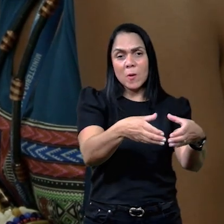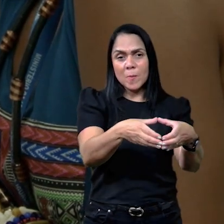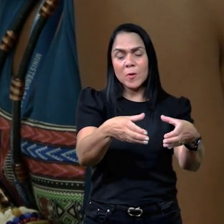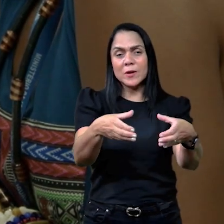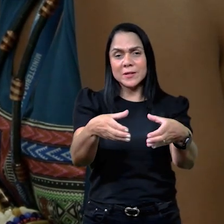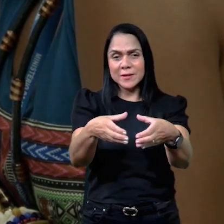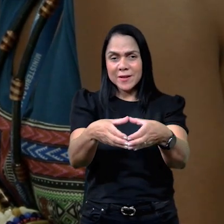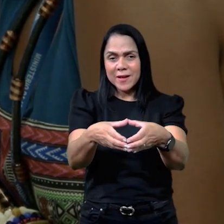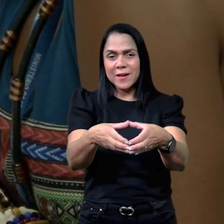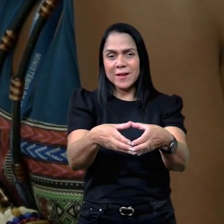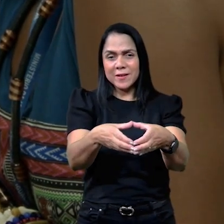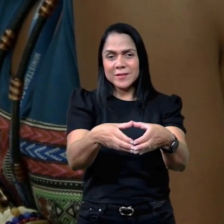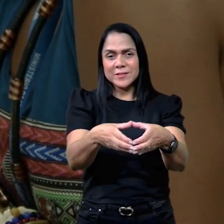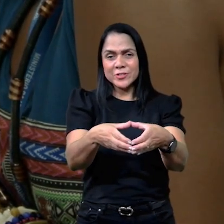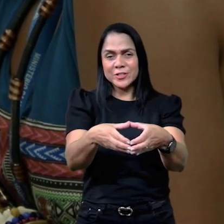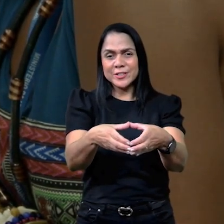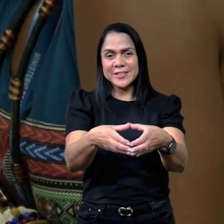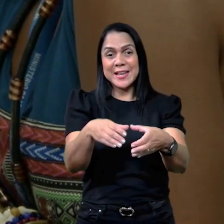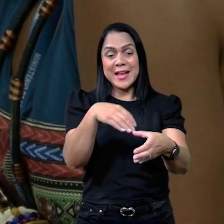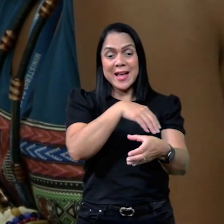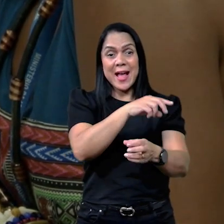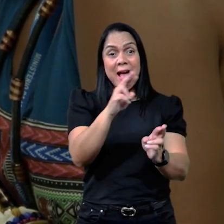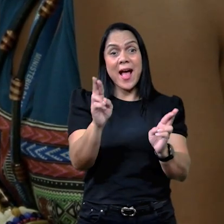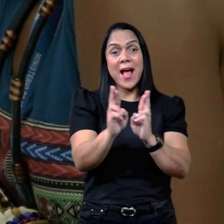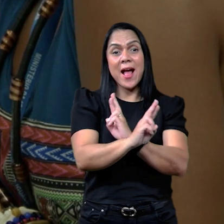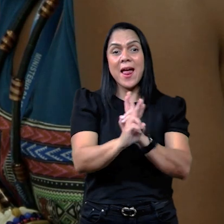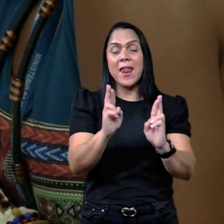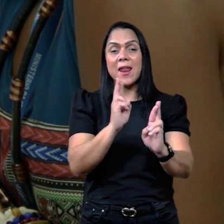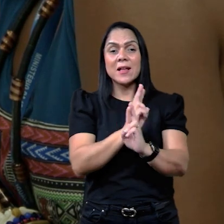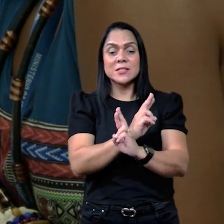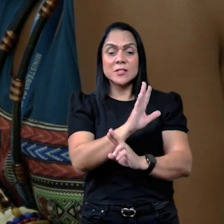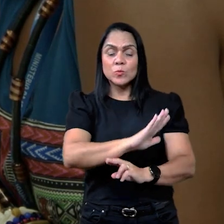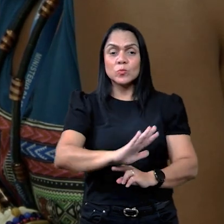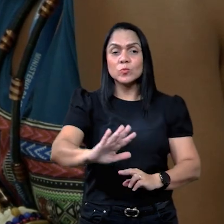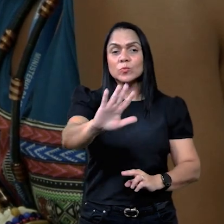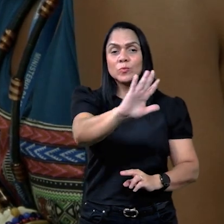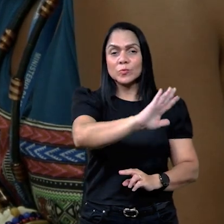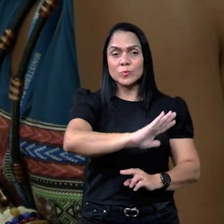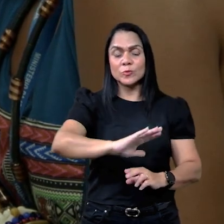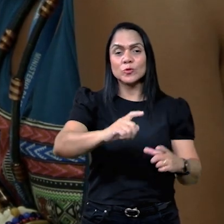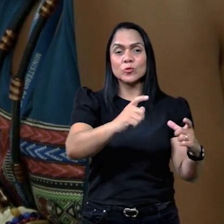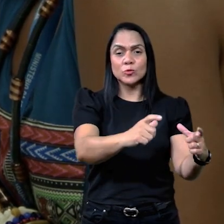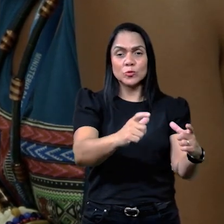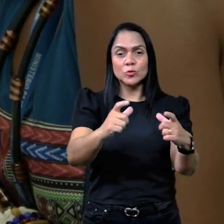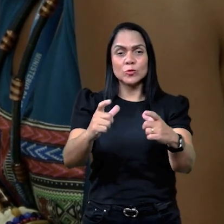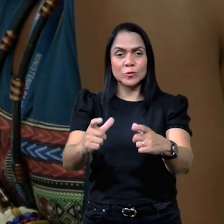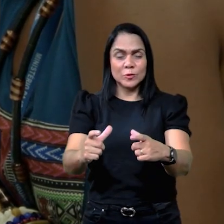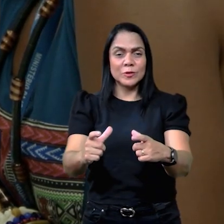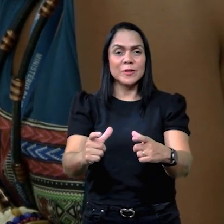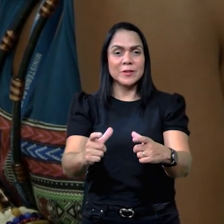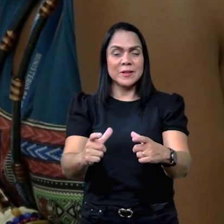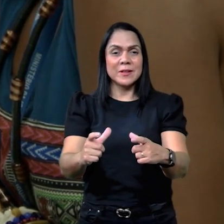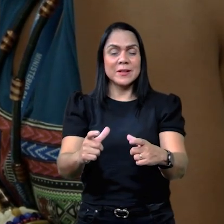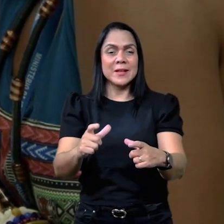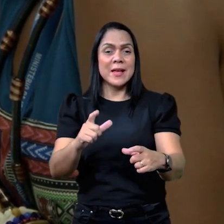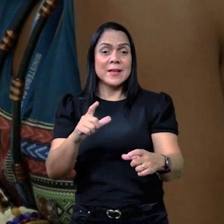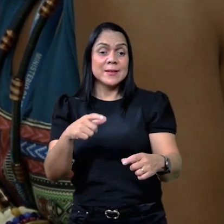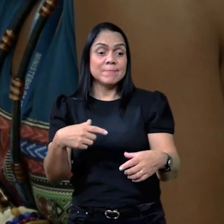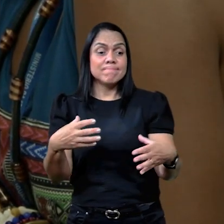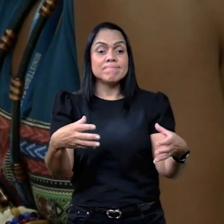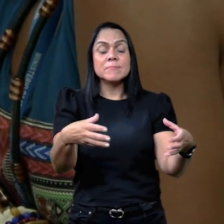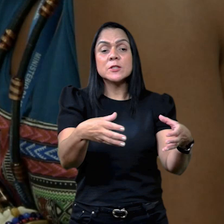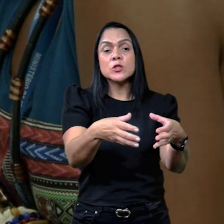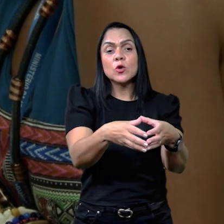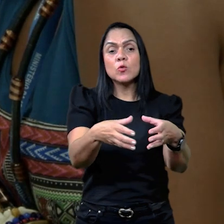né, Eloá comentou sobre essa relação com o território. De fato, né, a gente não consegue dissociar